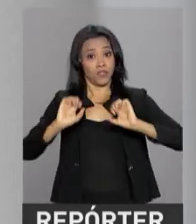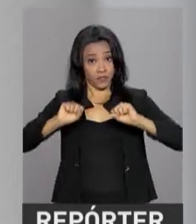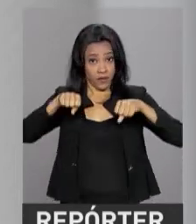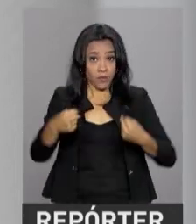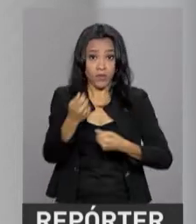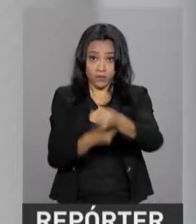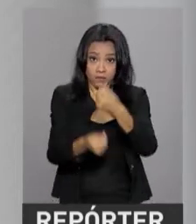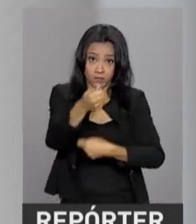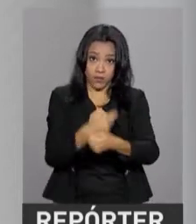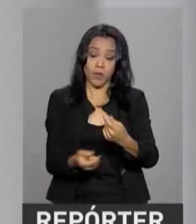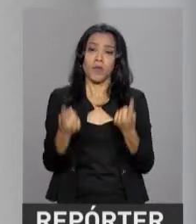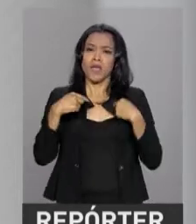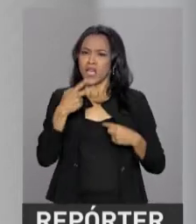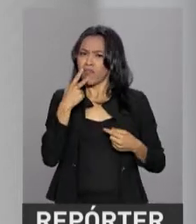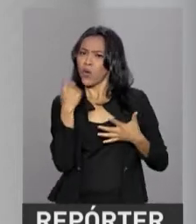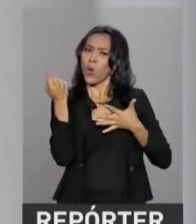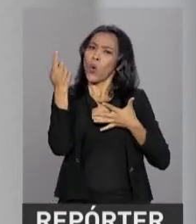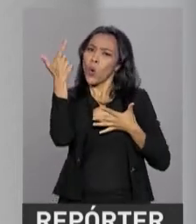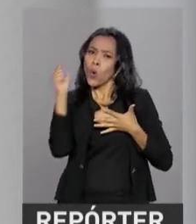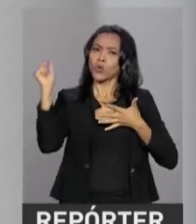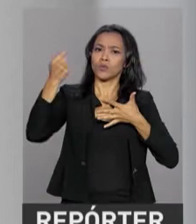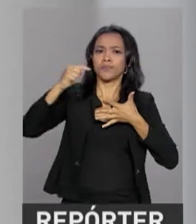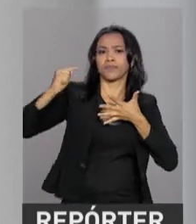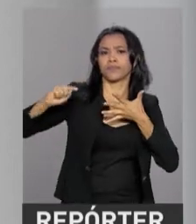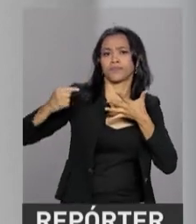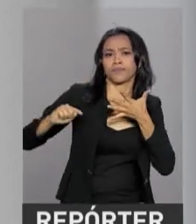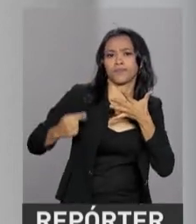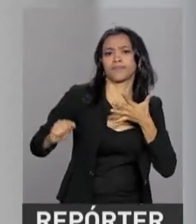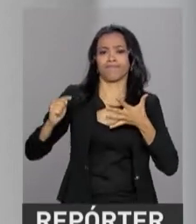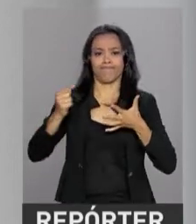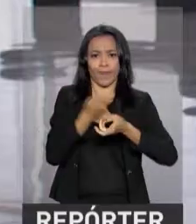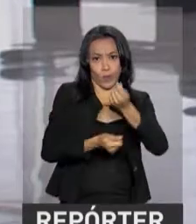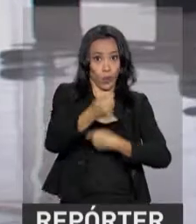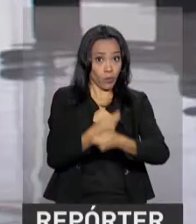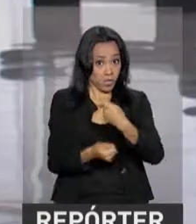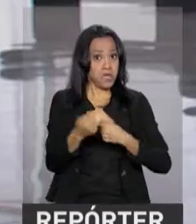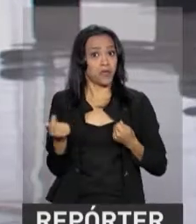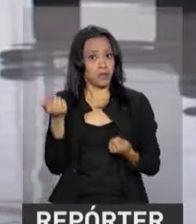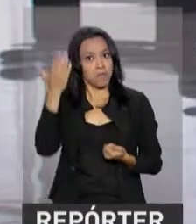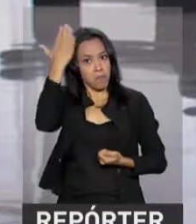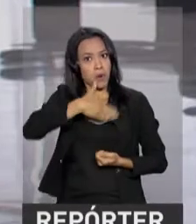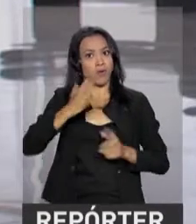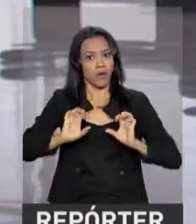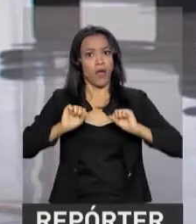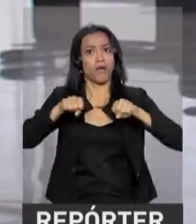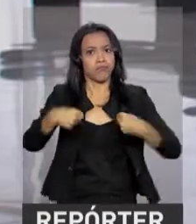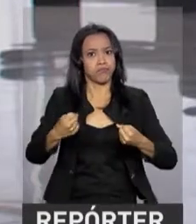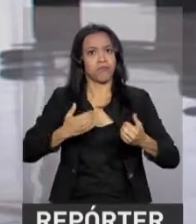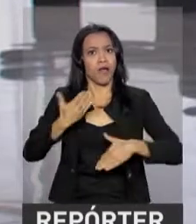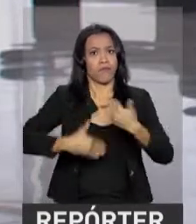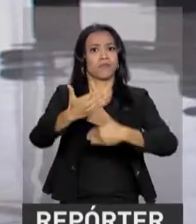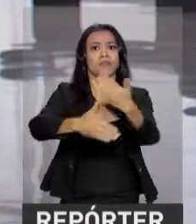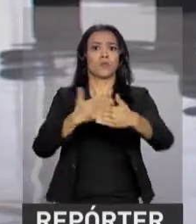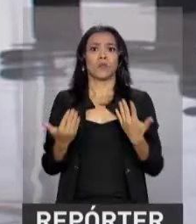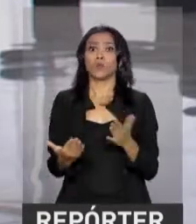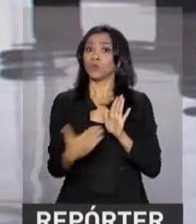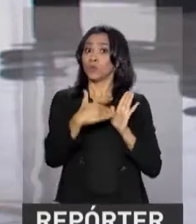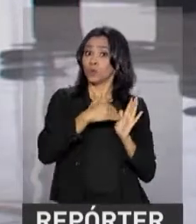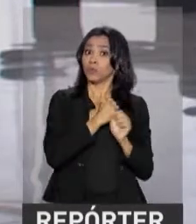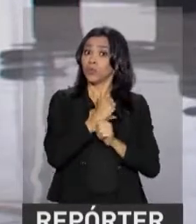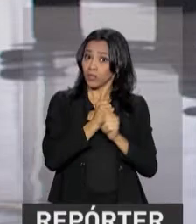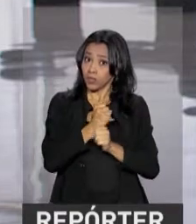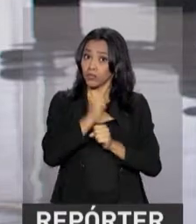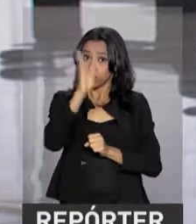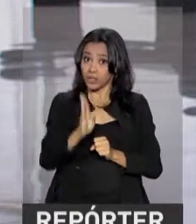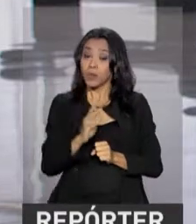ele citou ainda outros indicadores econômicos que mostram como o país avançou nos últimos anos a exemplo da produção de